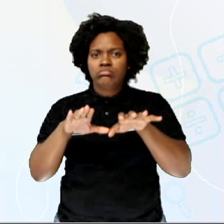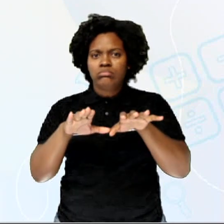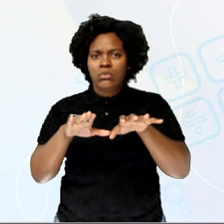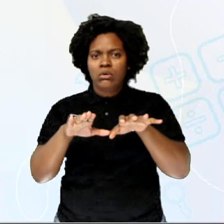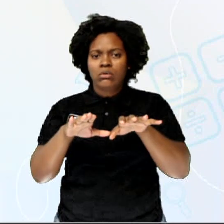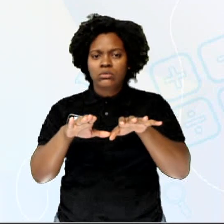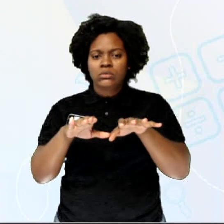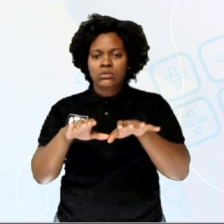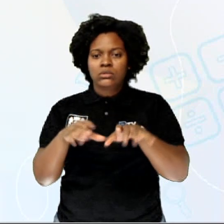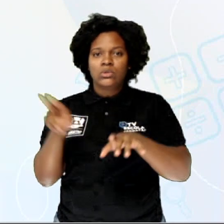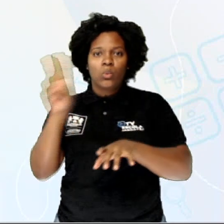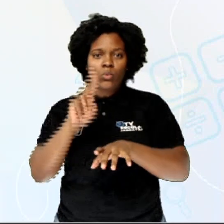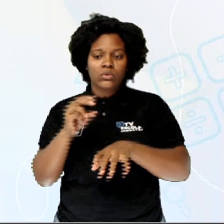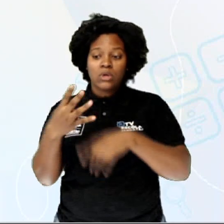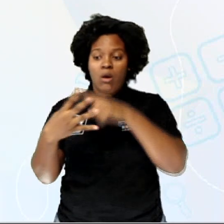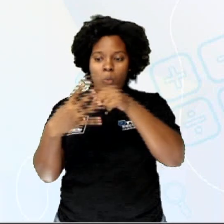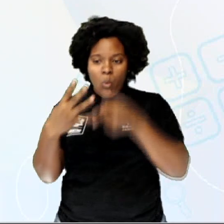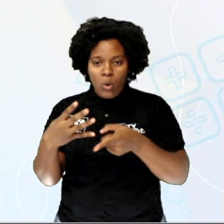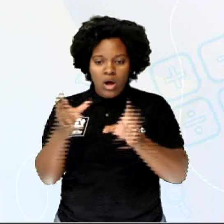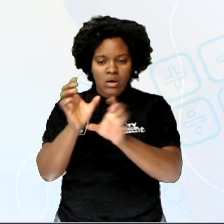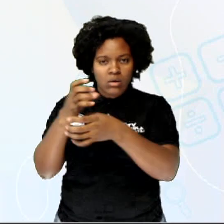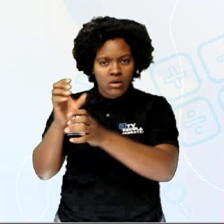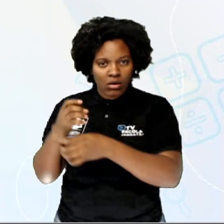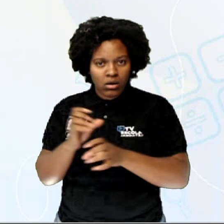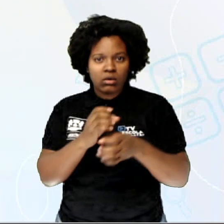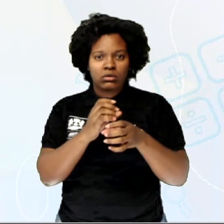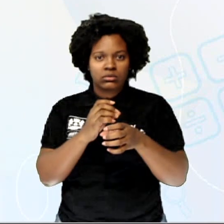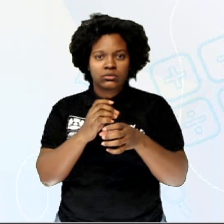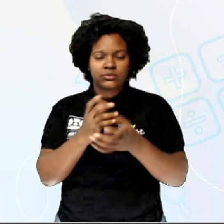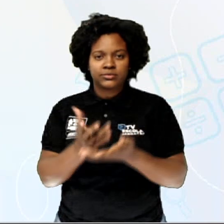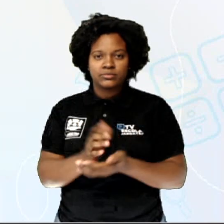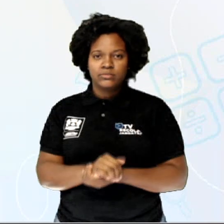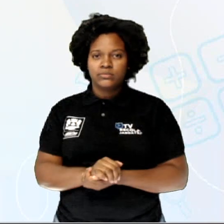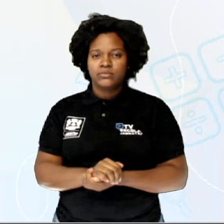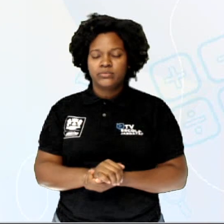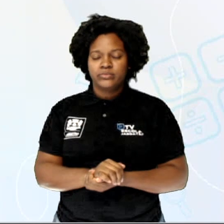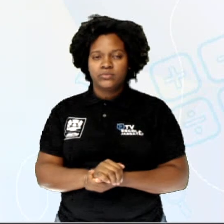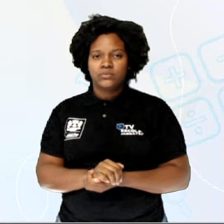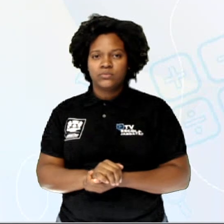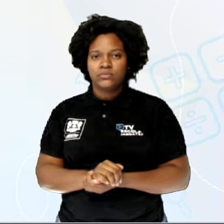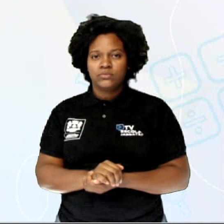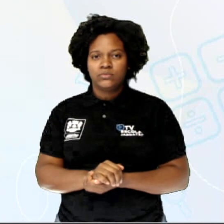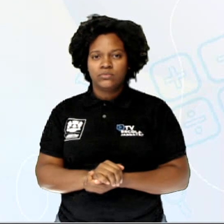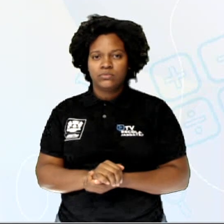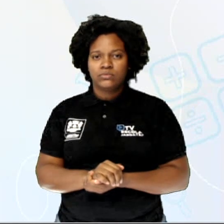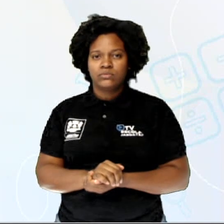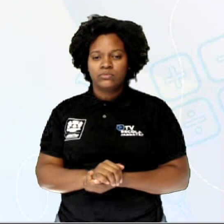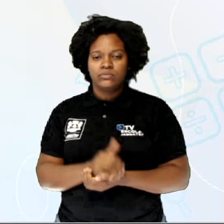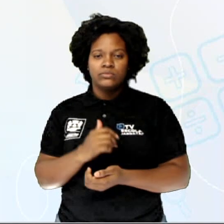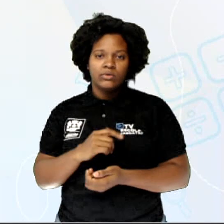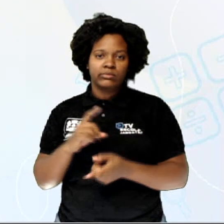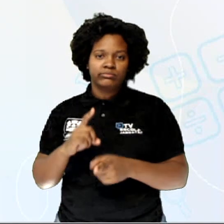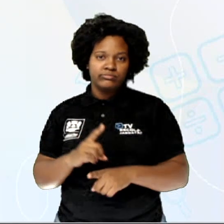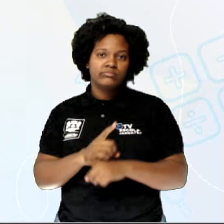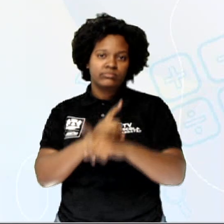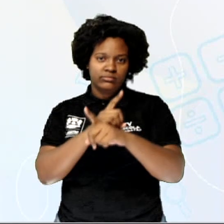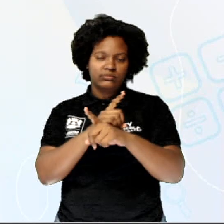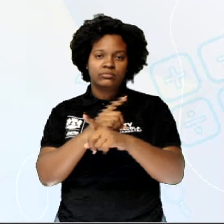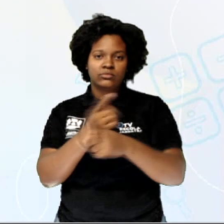né, aproximadamente. E aí, como eu vou ter agora uma semana, e uma semana são 7 dias, eu